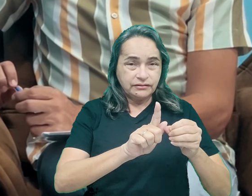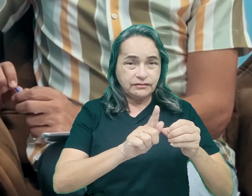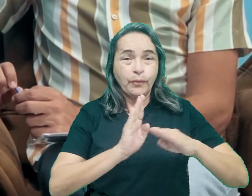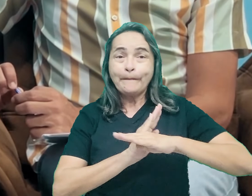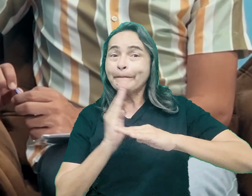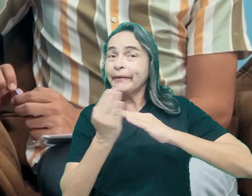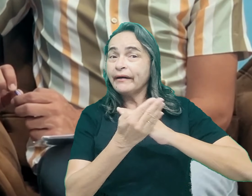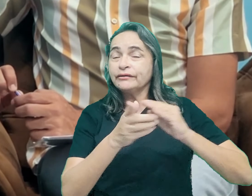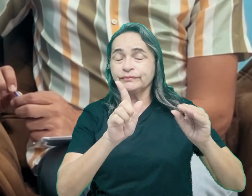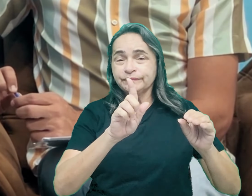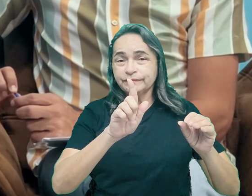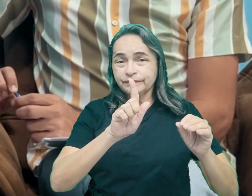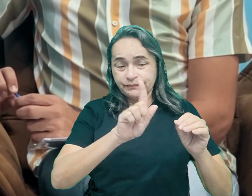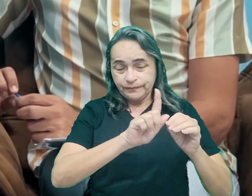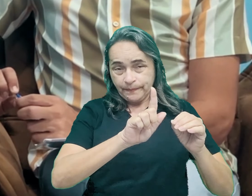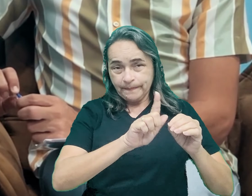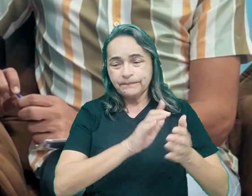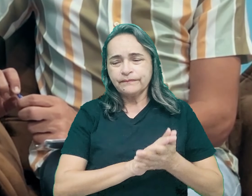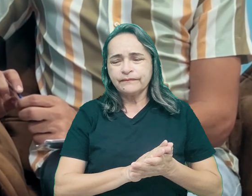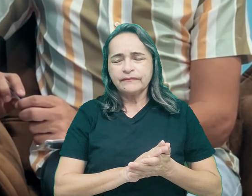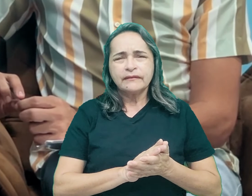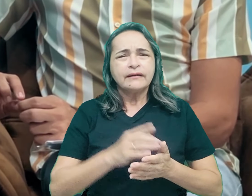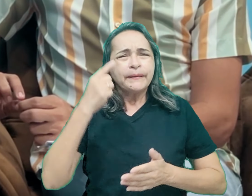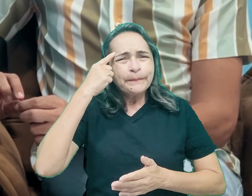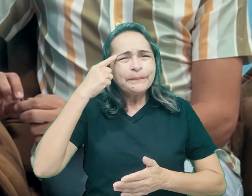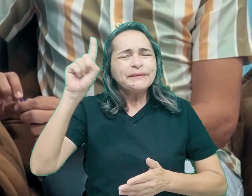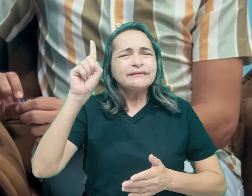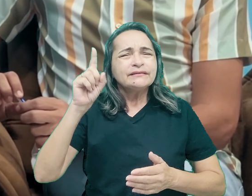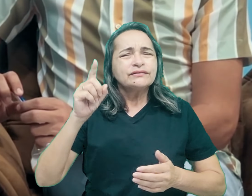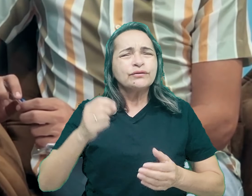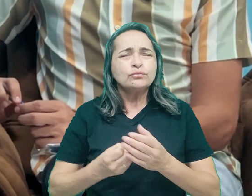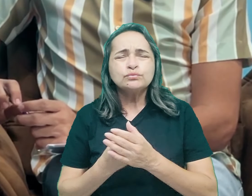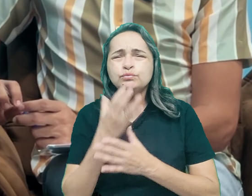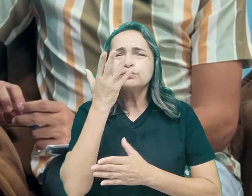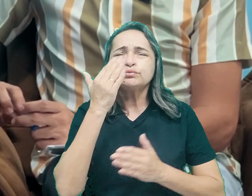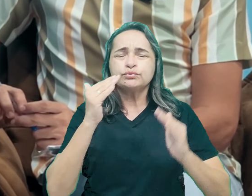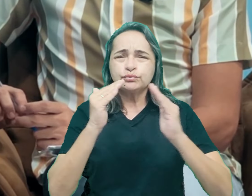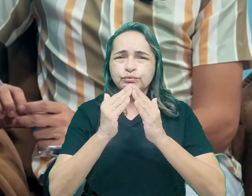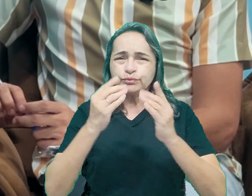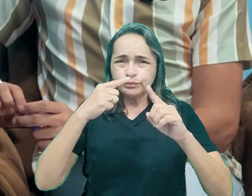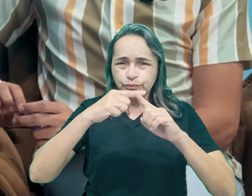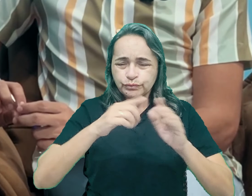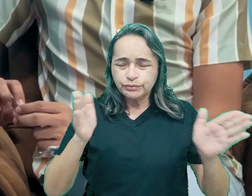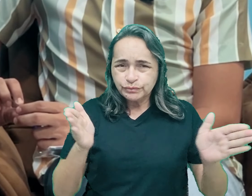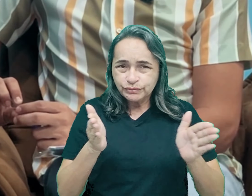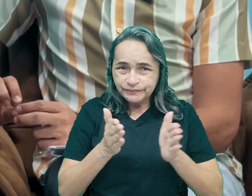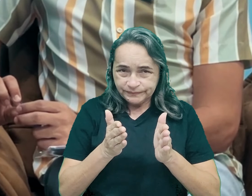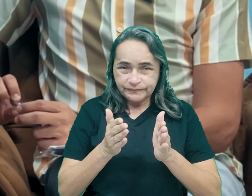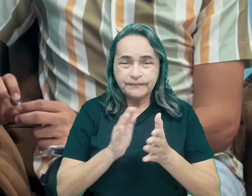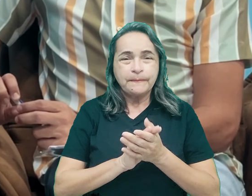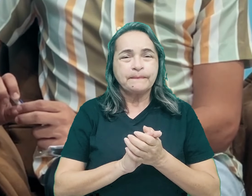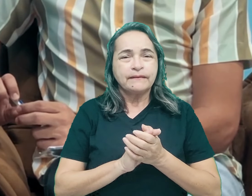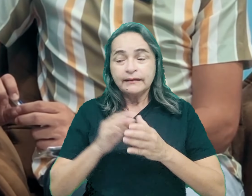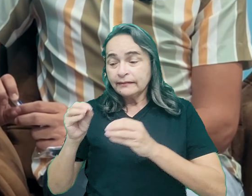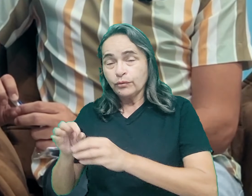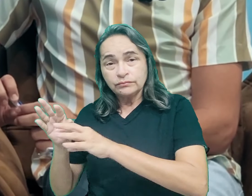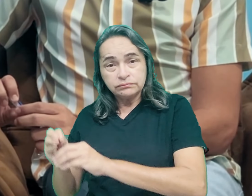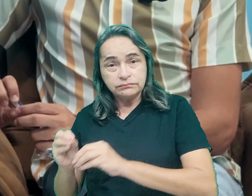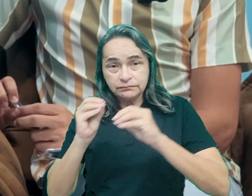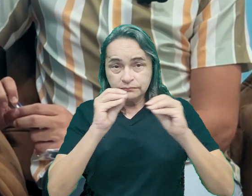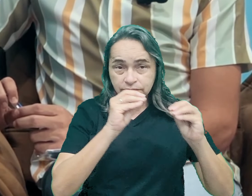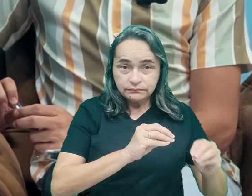Posteriormente, quando se pensou em criar a capela, que era uma capela ainda muito rústica, foi feita a pedra, foi trazida,